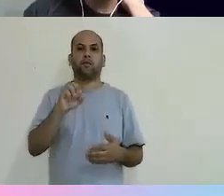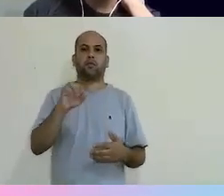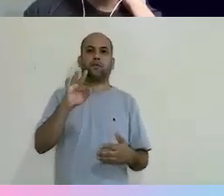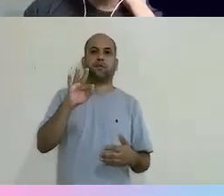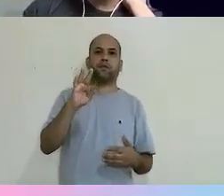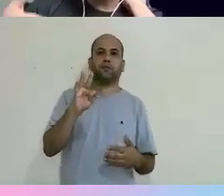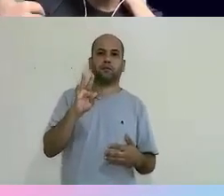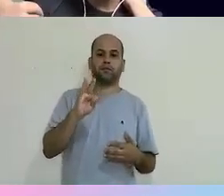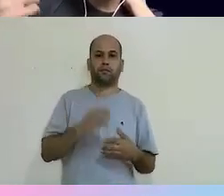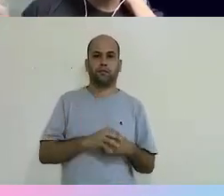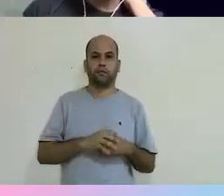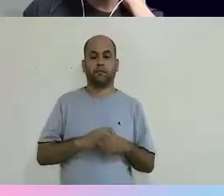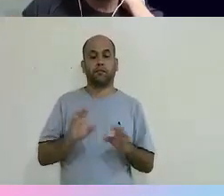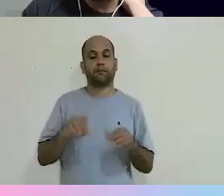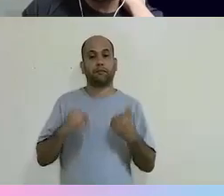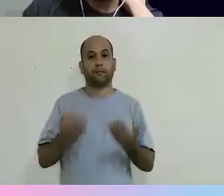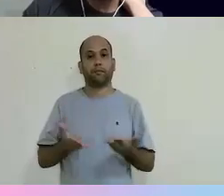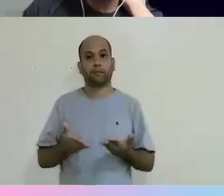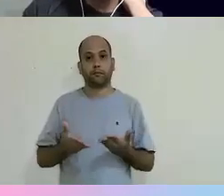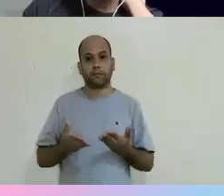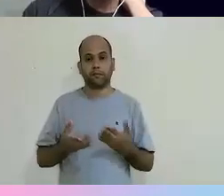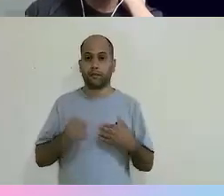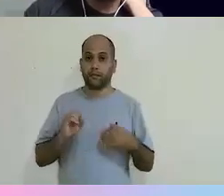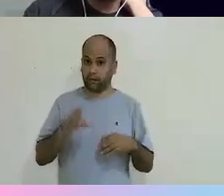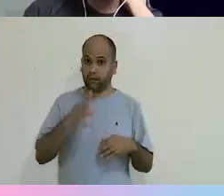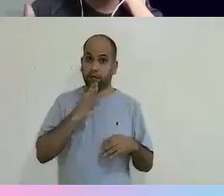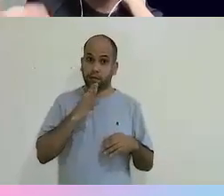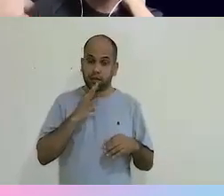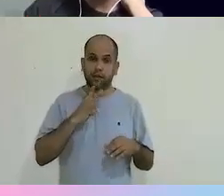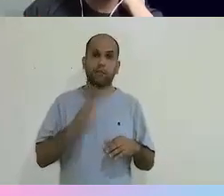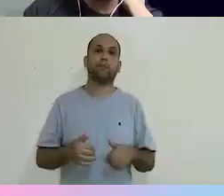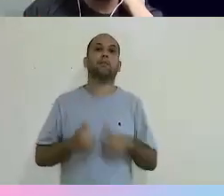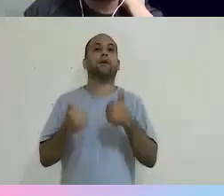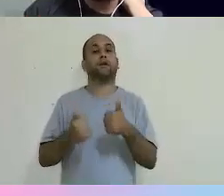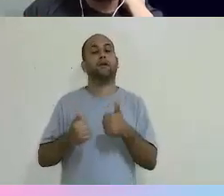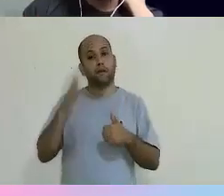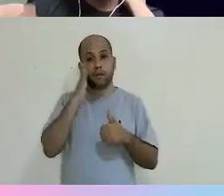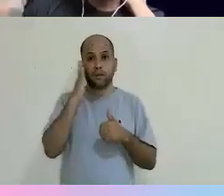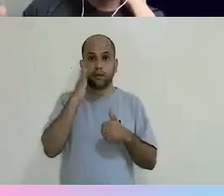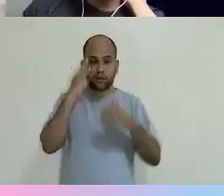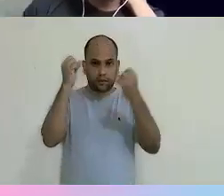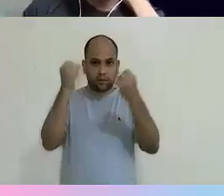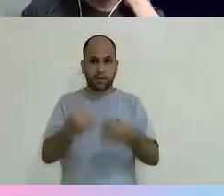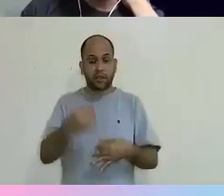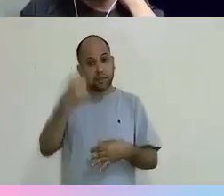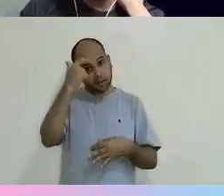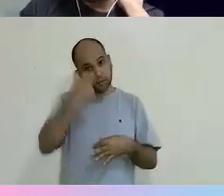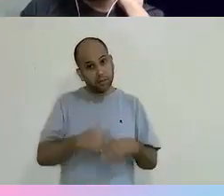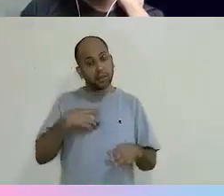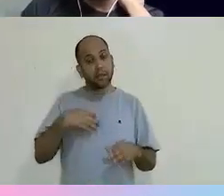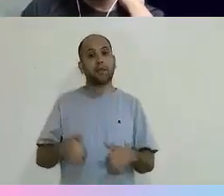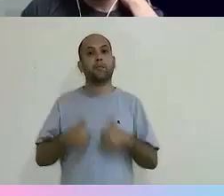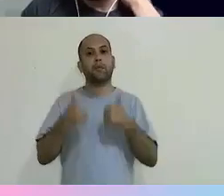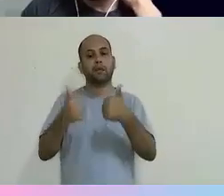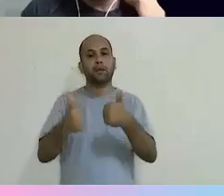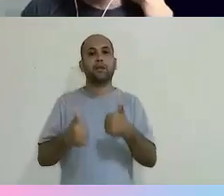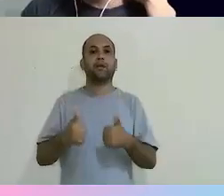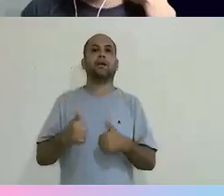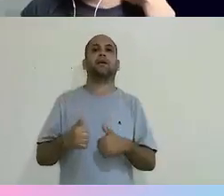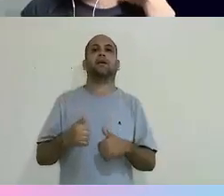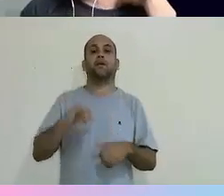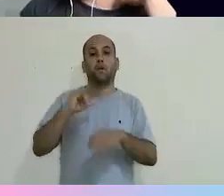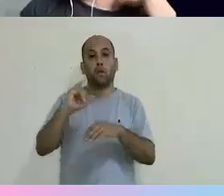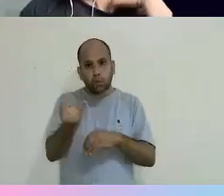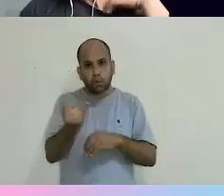né? Então, quanto mais eu me conheço, melhor eu sei só falar sobre mim e vão melhorar as minhas chances numa entrevista,